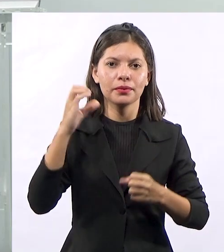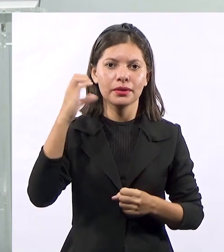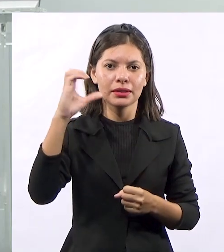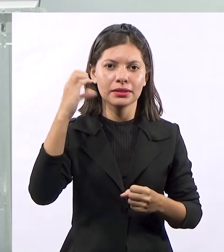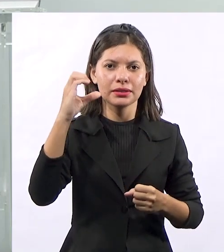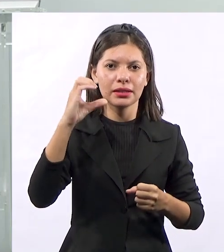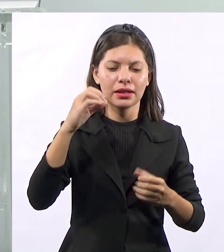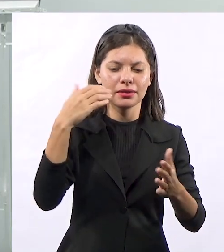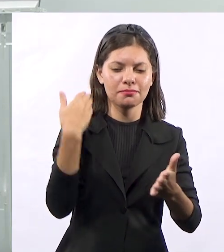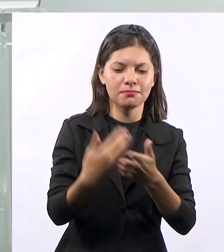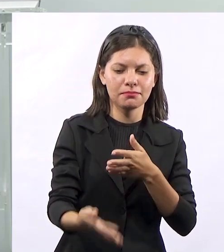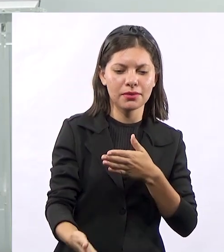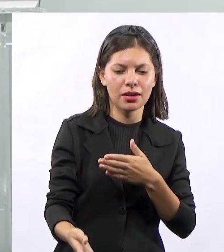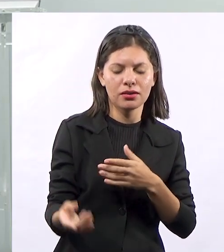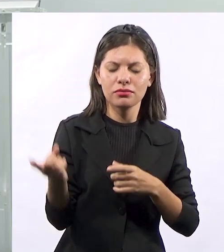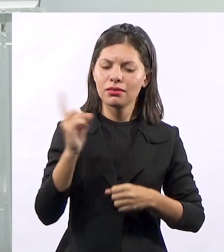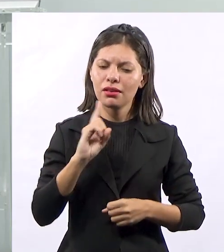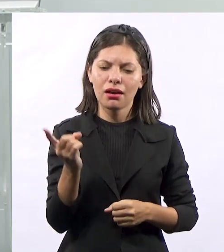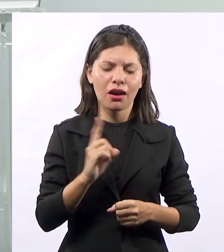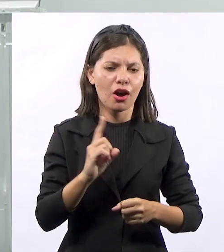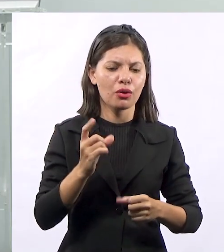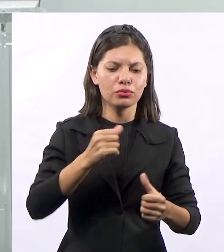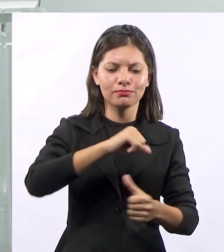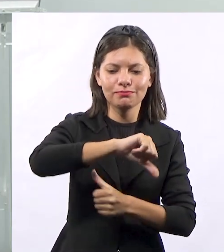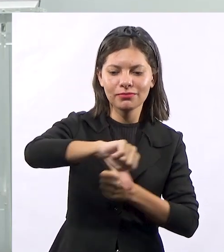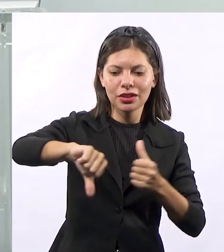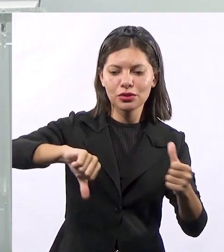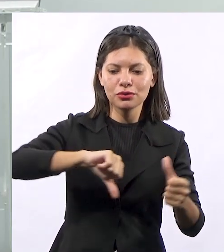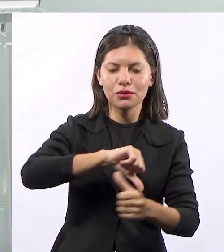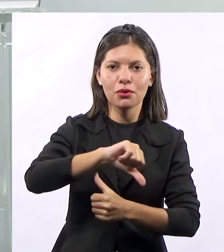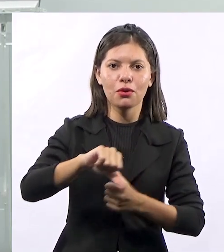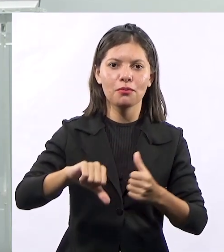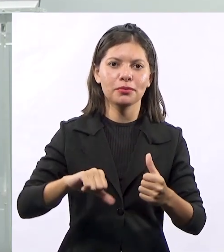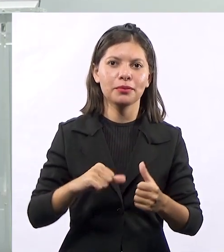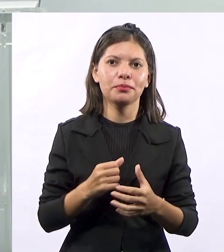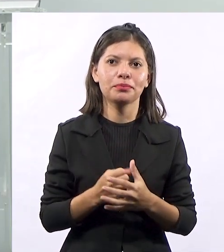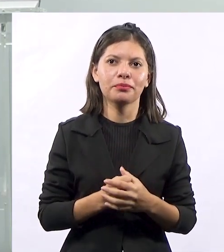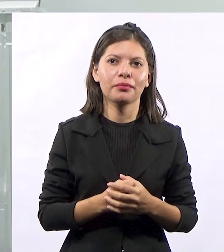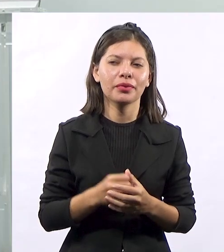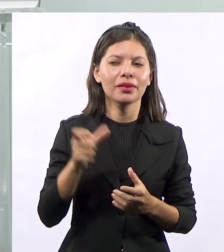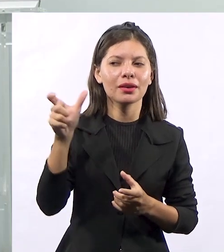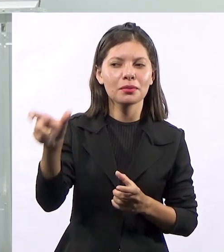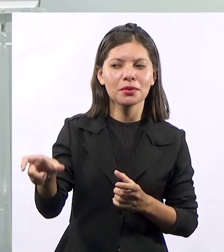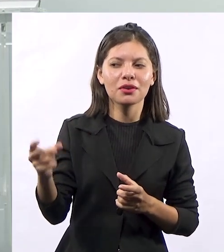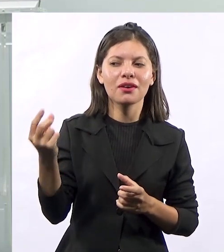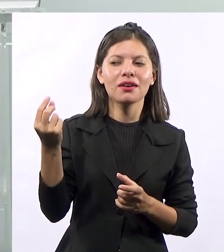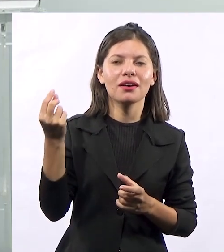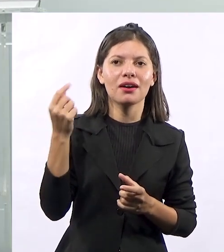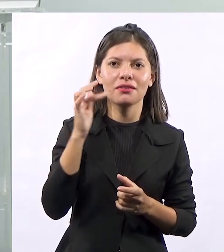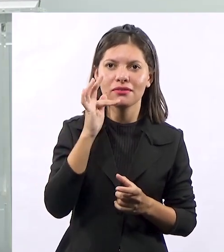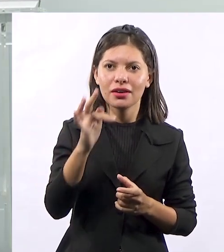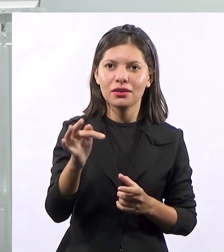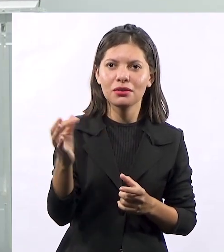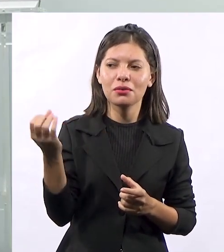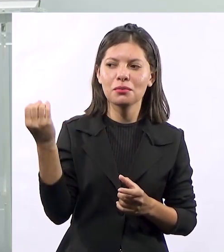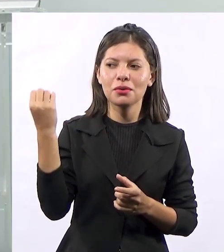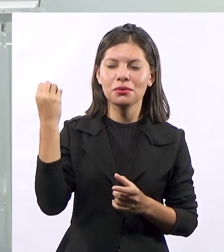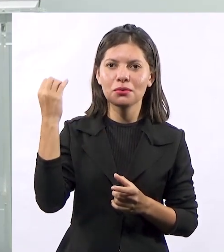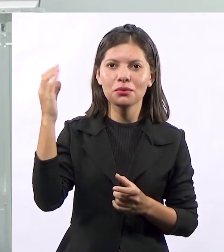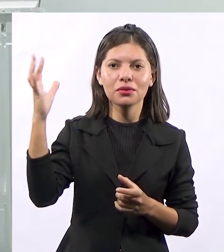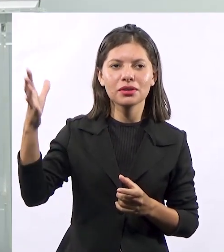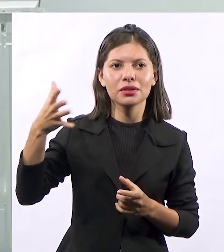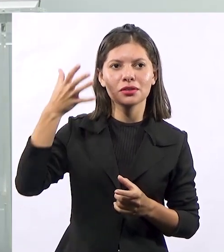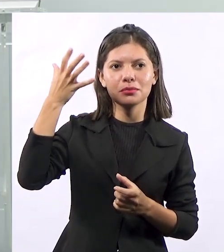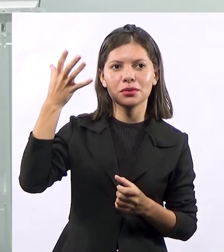se transforma, então sempre vai existir alguém que falou alguma coisa que te inspirou.